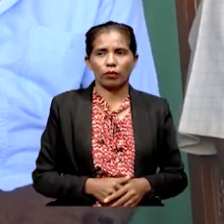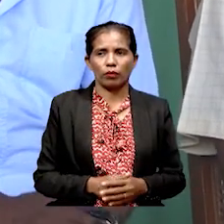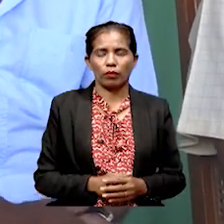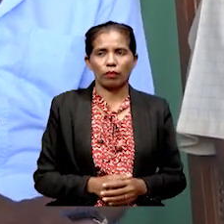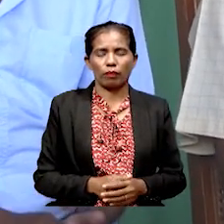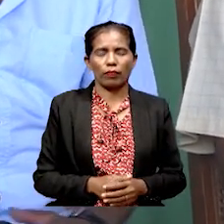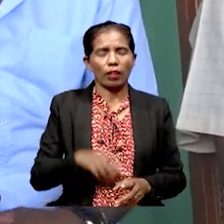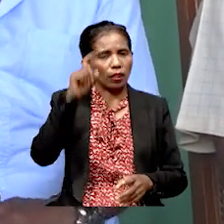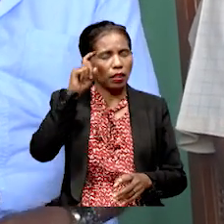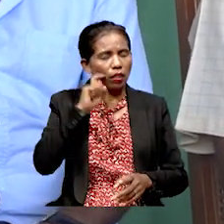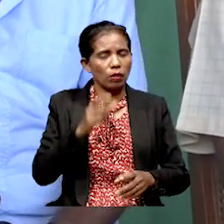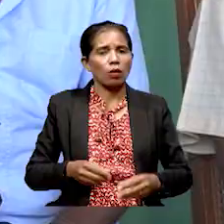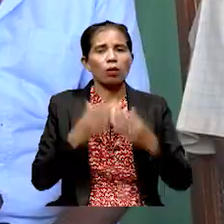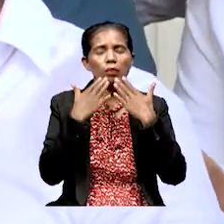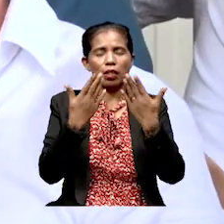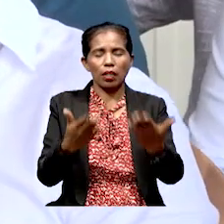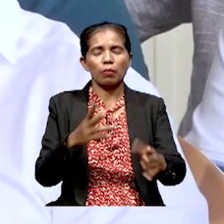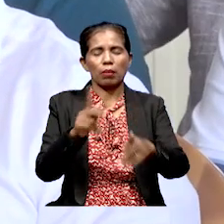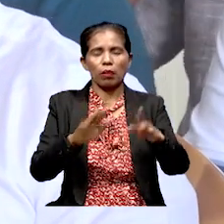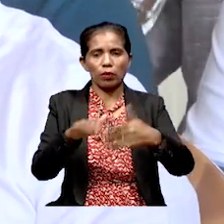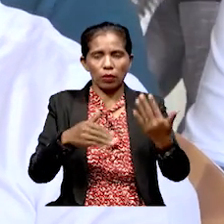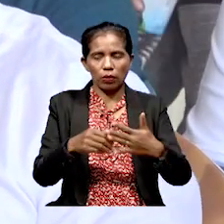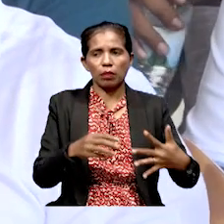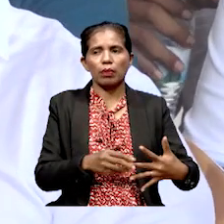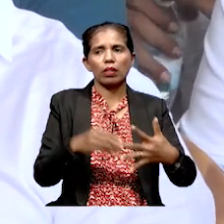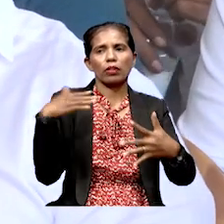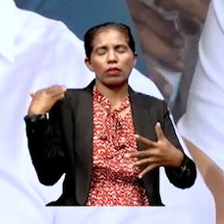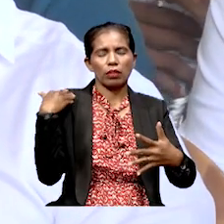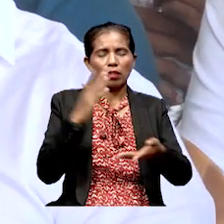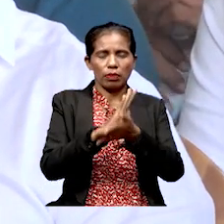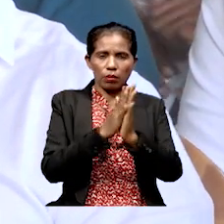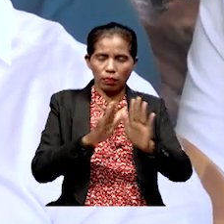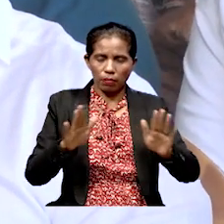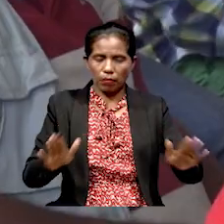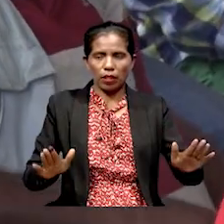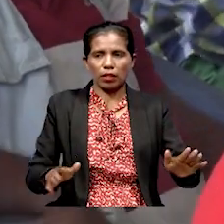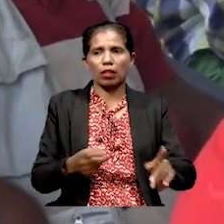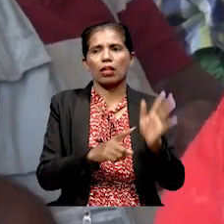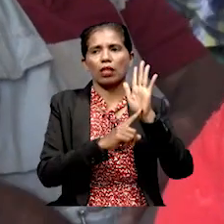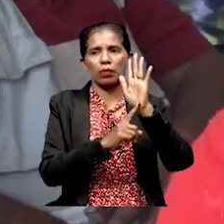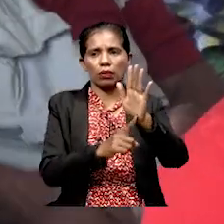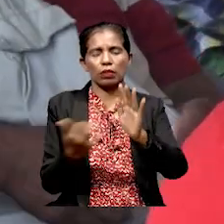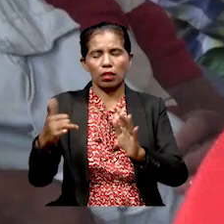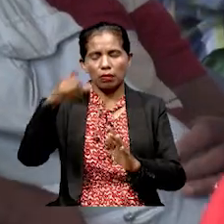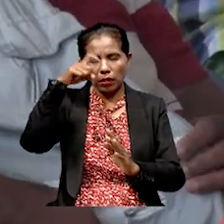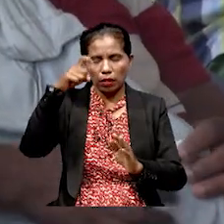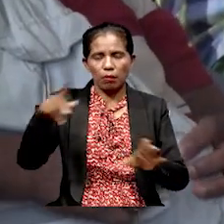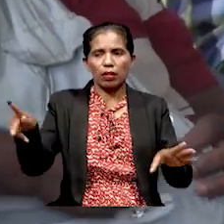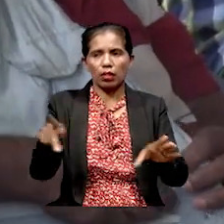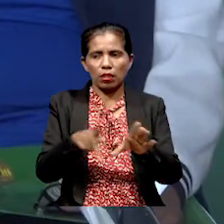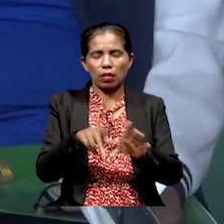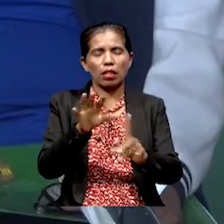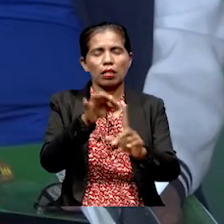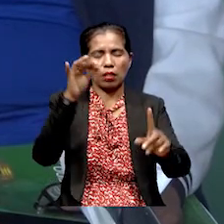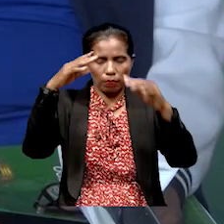Senana Mos foi agradecimento ao povo Tomak liu-liu jovem sira nebe mantém paz na estabilidade. Liu si hatudo maturidade, onde participa em eleição